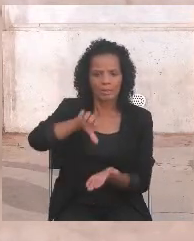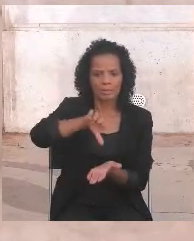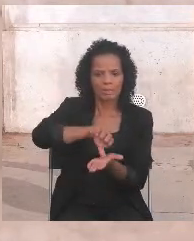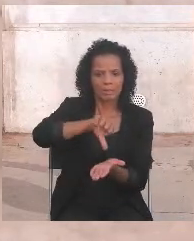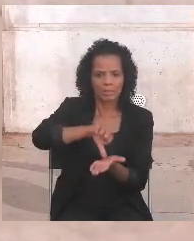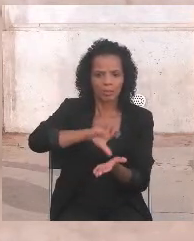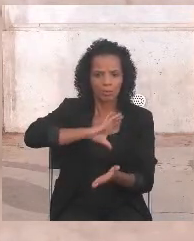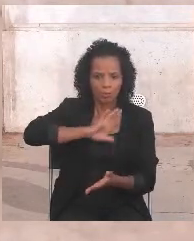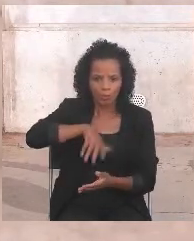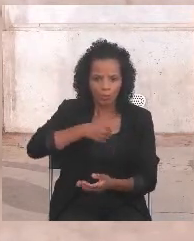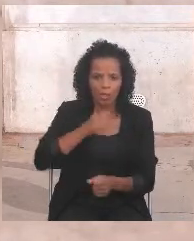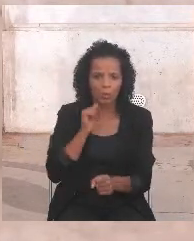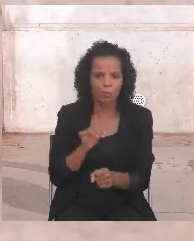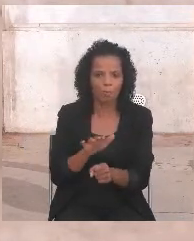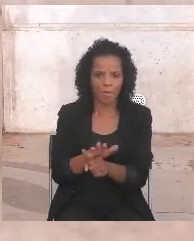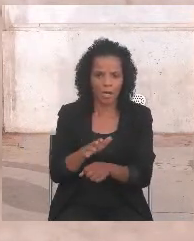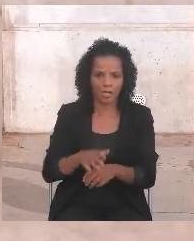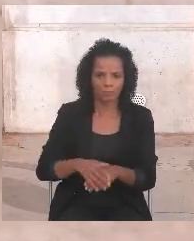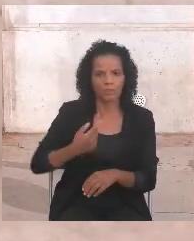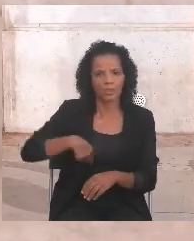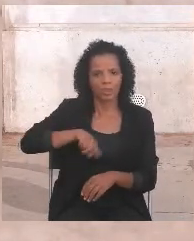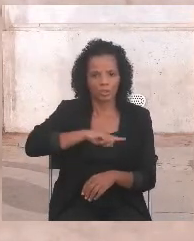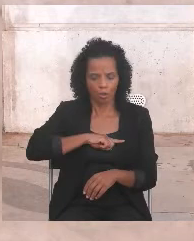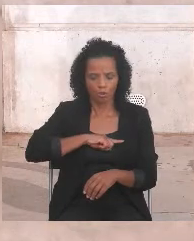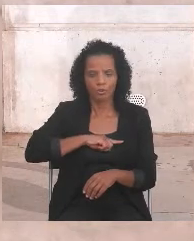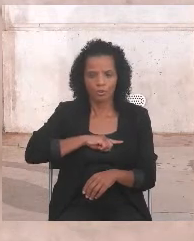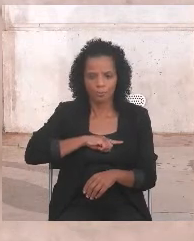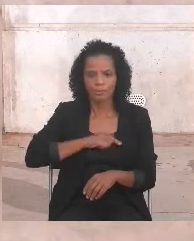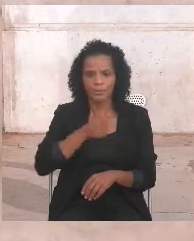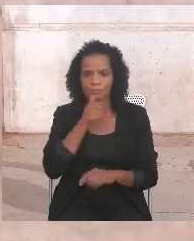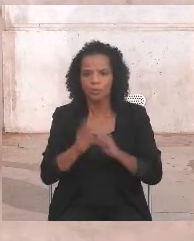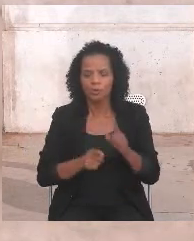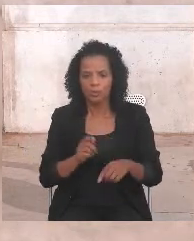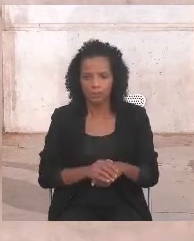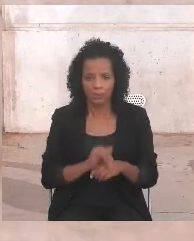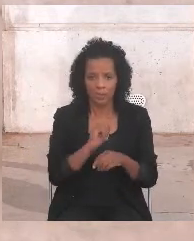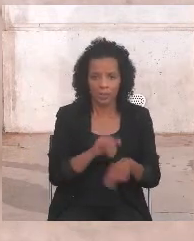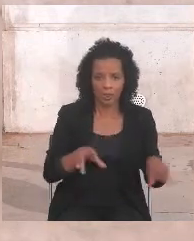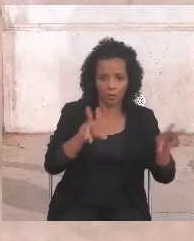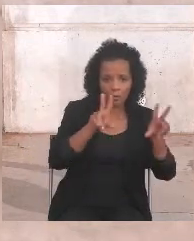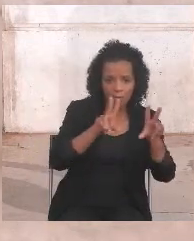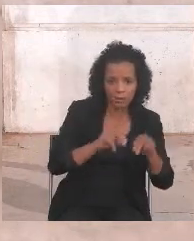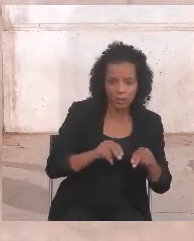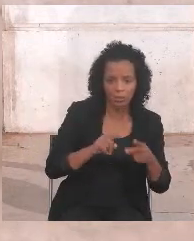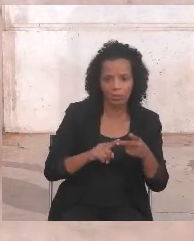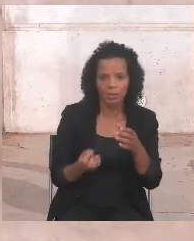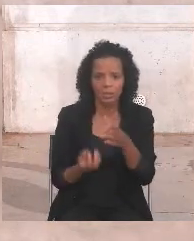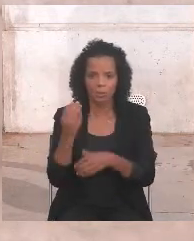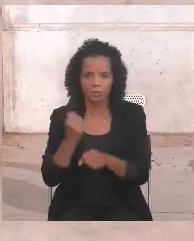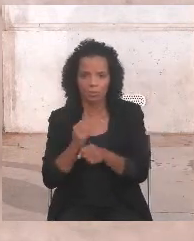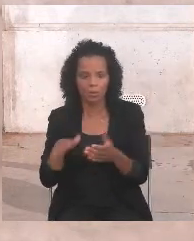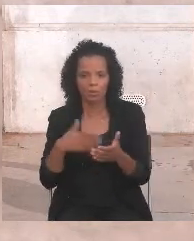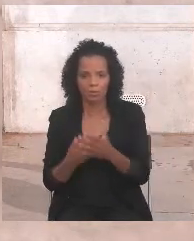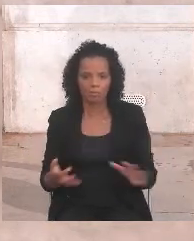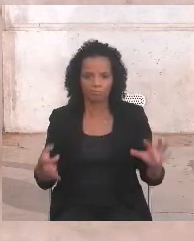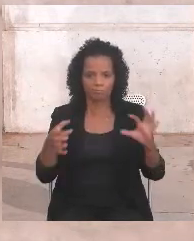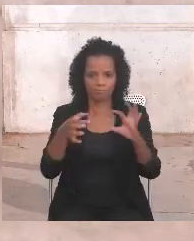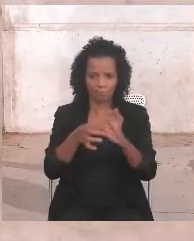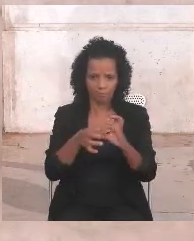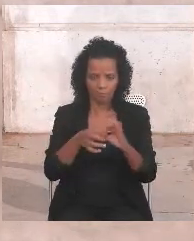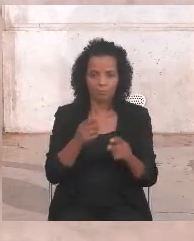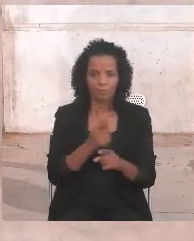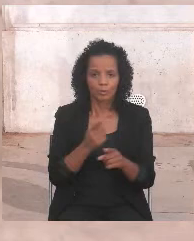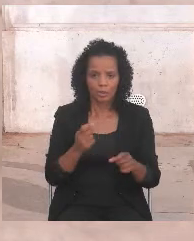mar, onde vamos fazer essa ligação única entre a inovação e a criação de emprego, para